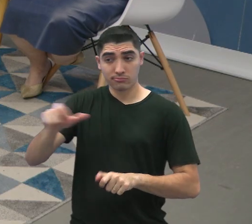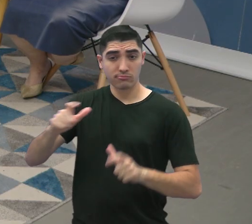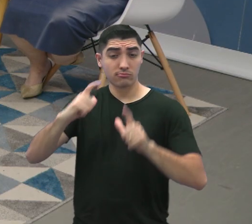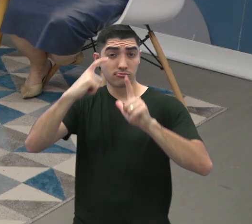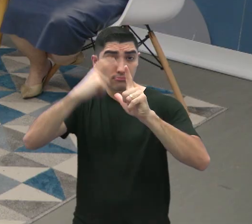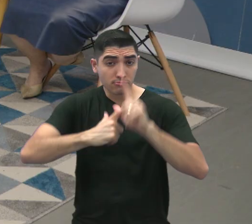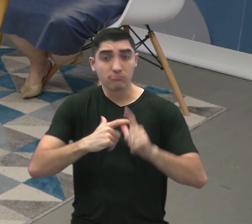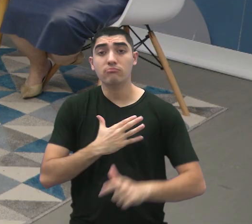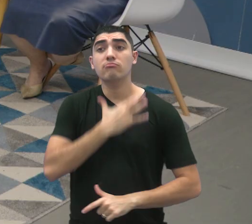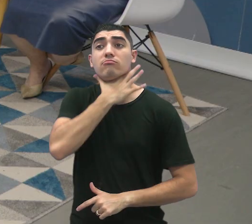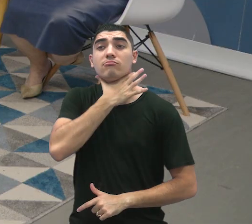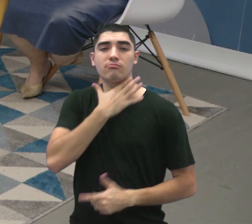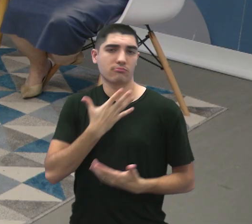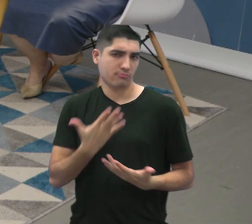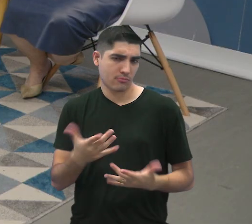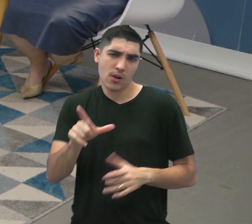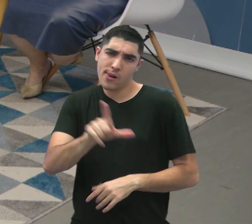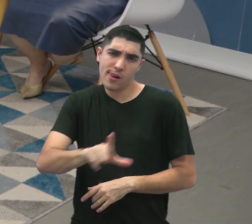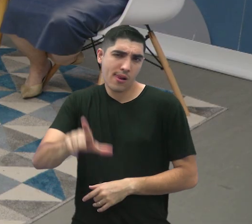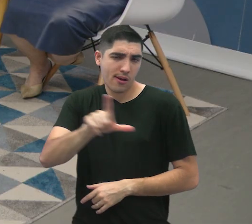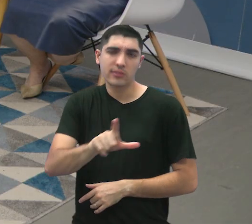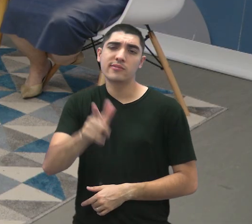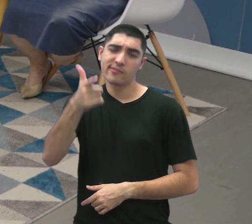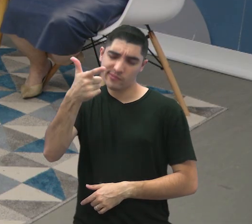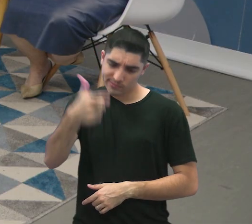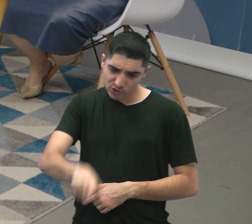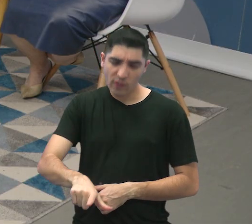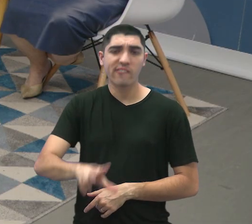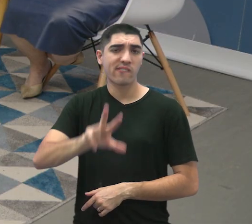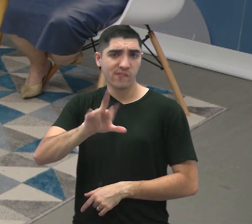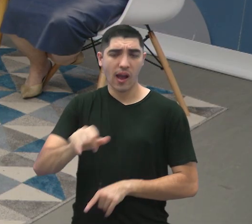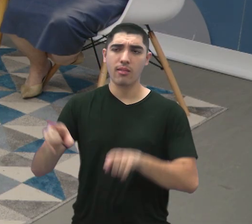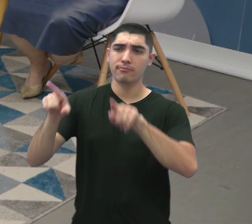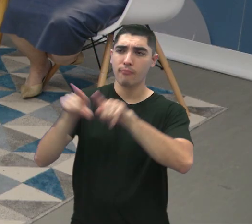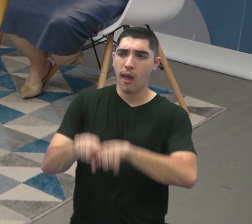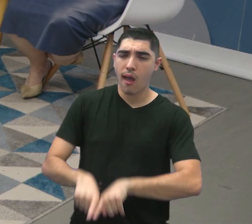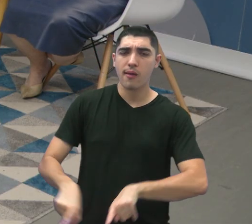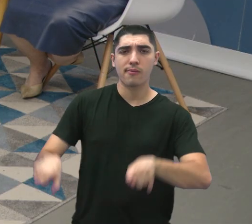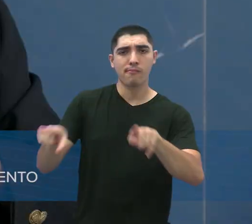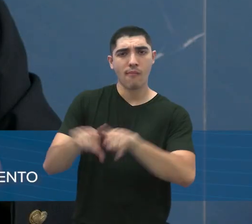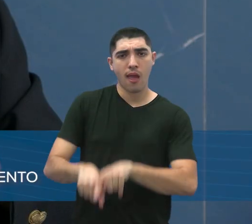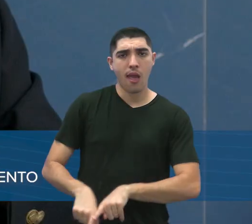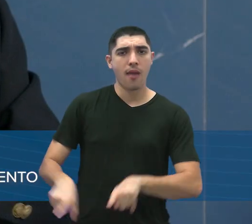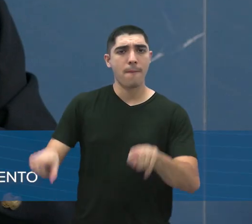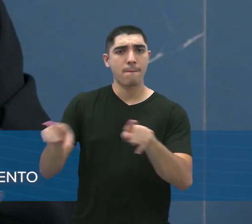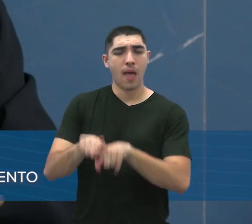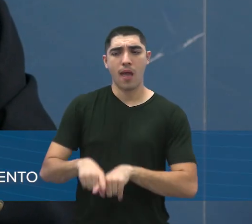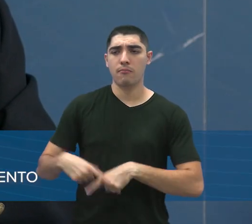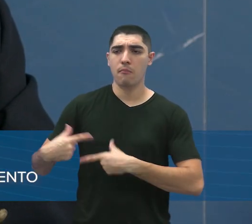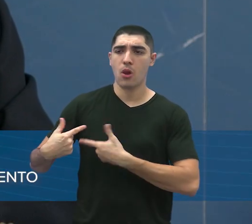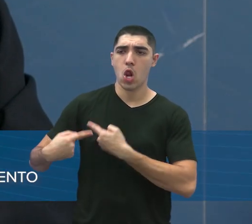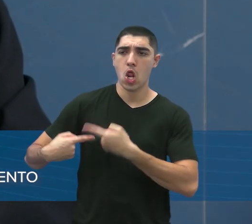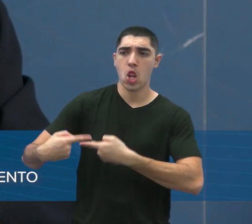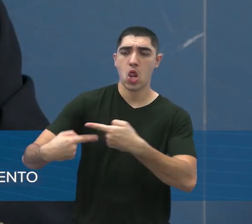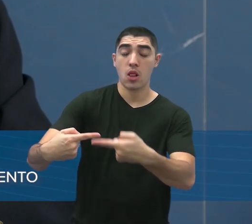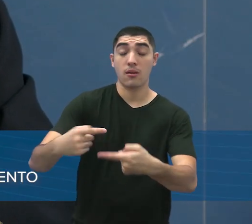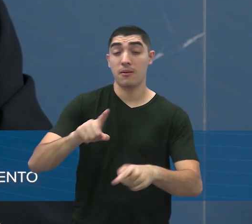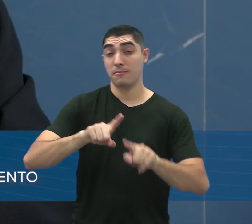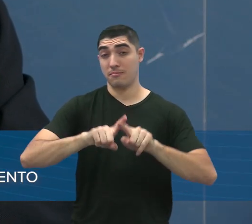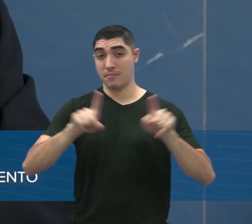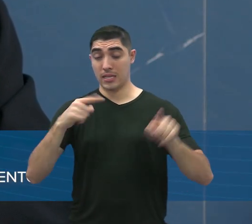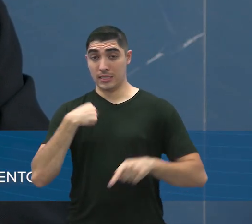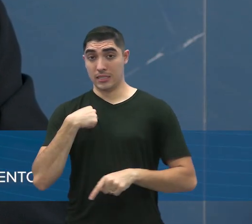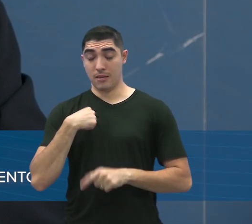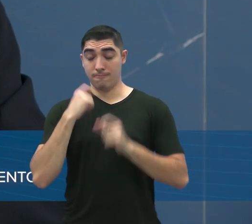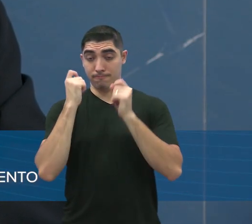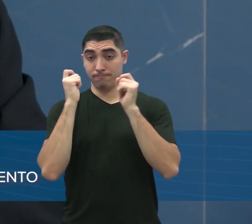está devendo. É lógico que eu torno a repetir, dívida pode ser saudável. A minha preocupação, que